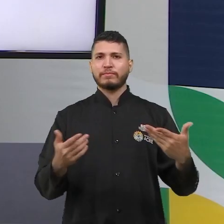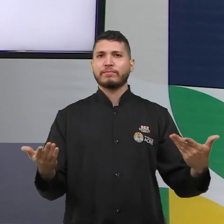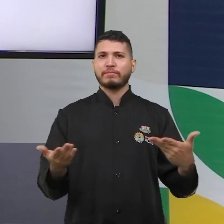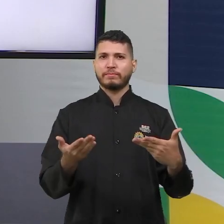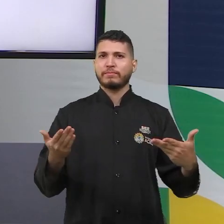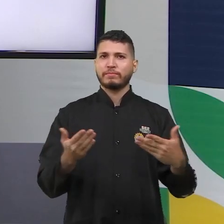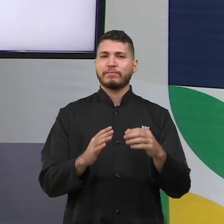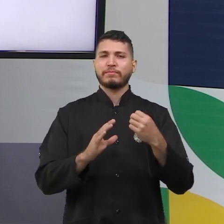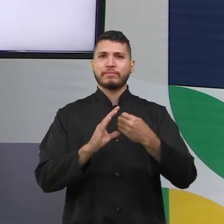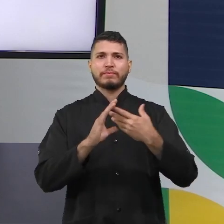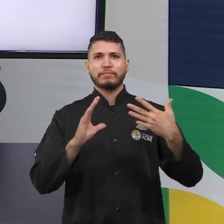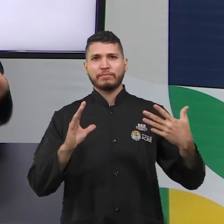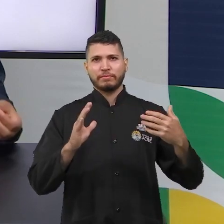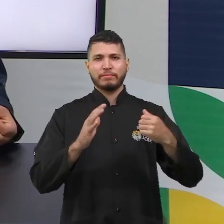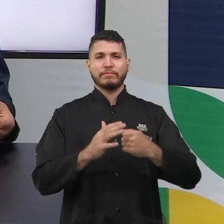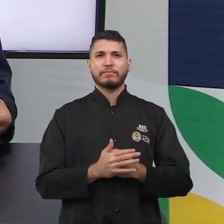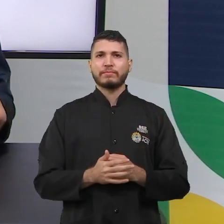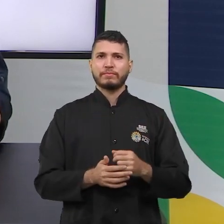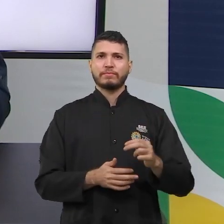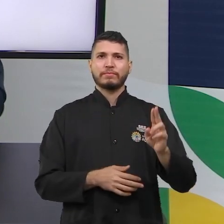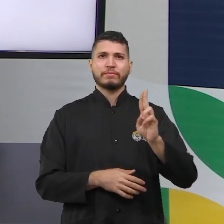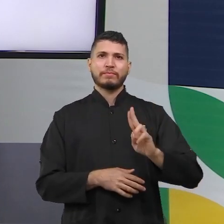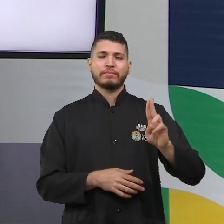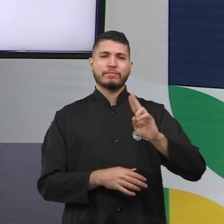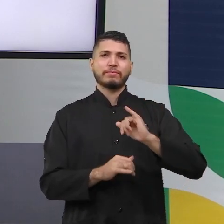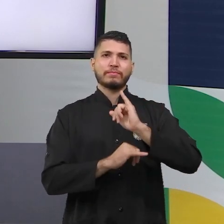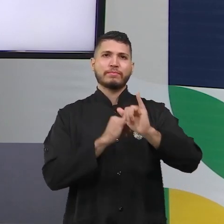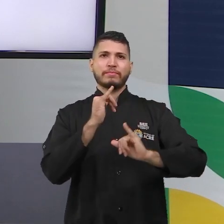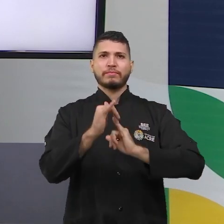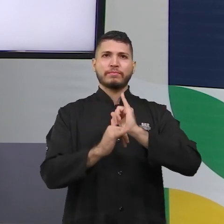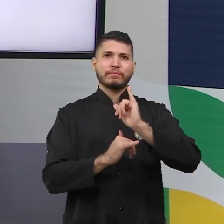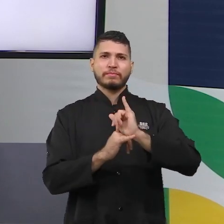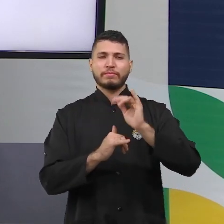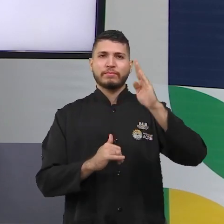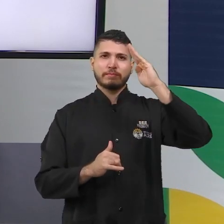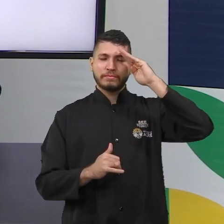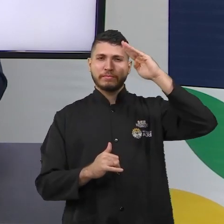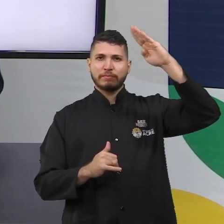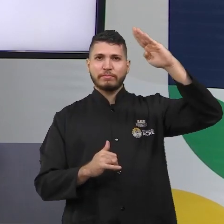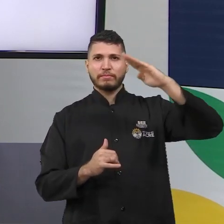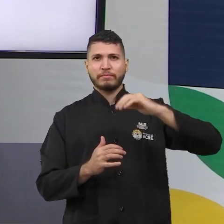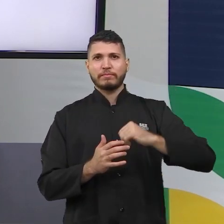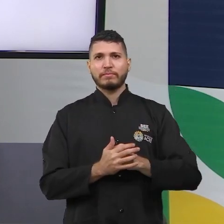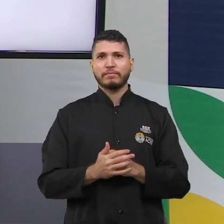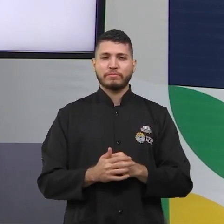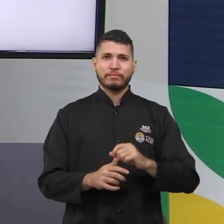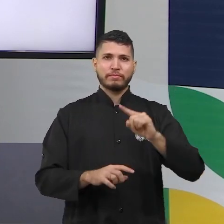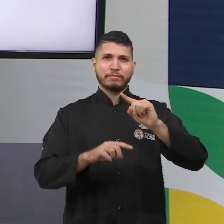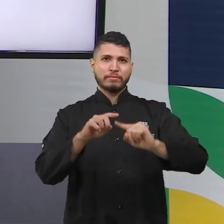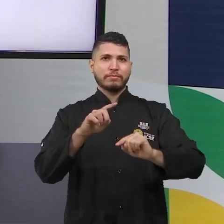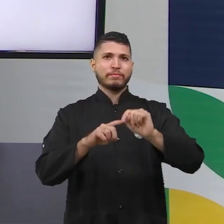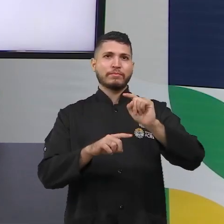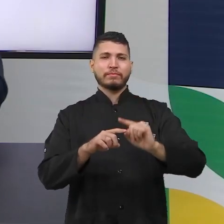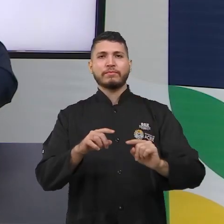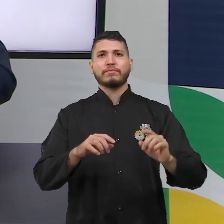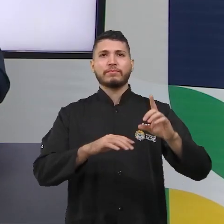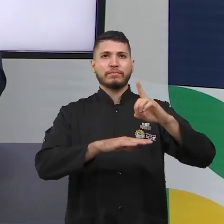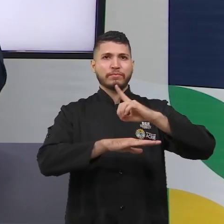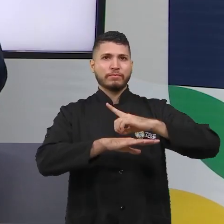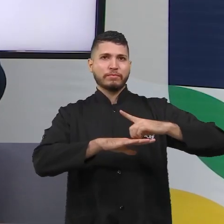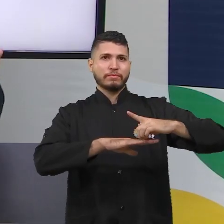caracterizadas pelo uso da internet. E principalmente aí pelo uso de equipamentos digitais. Então,